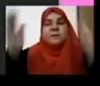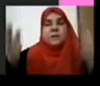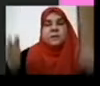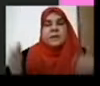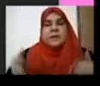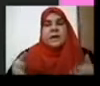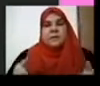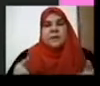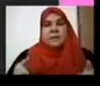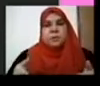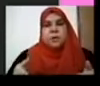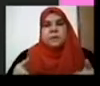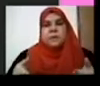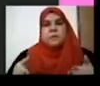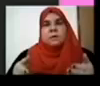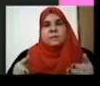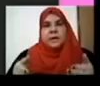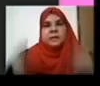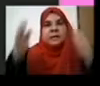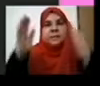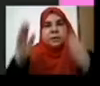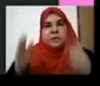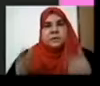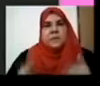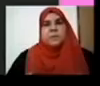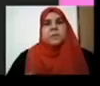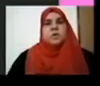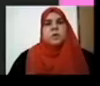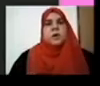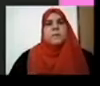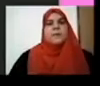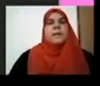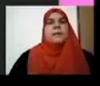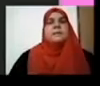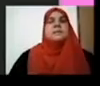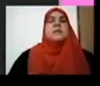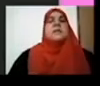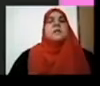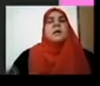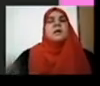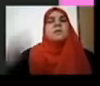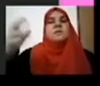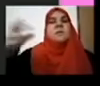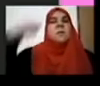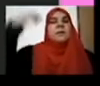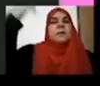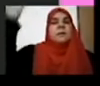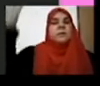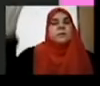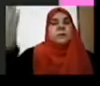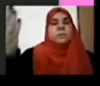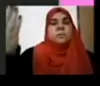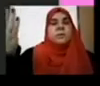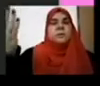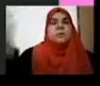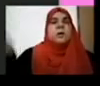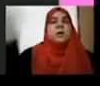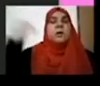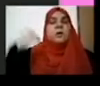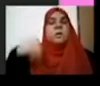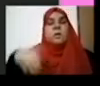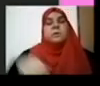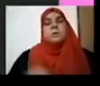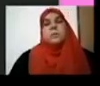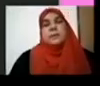uma fração e elevo ela toda ao quadrado, até por isso que é importante colocar o parênteses, eu tenho que fazer ao quadrado tanto o